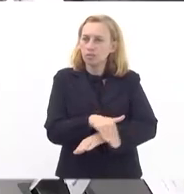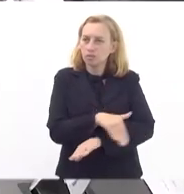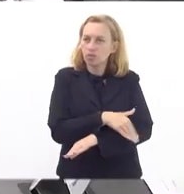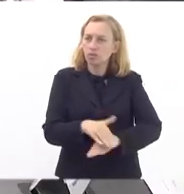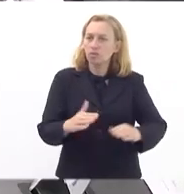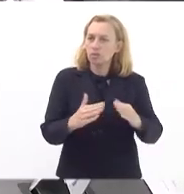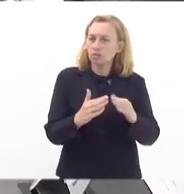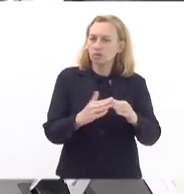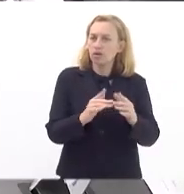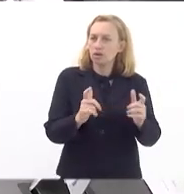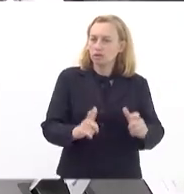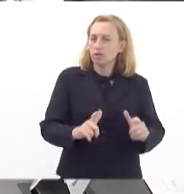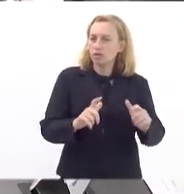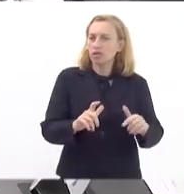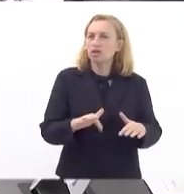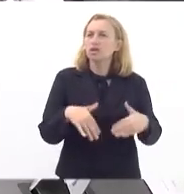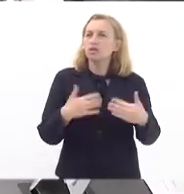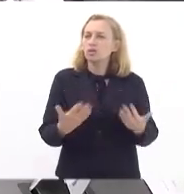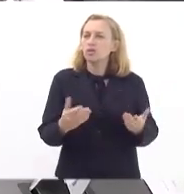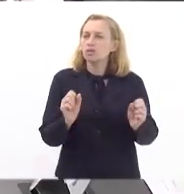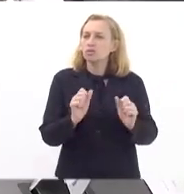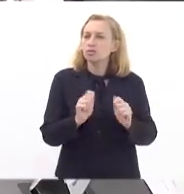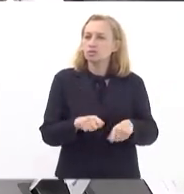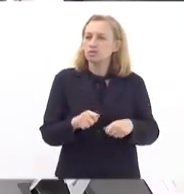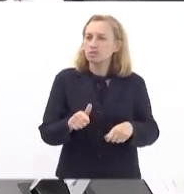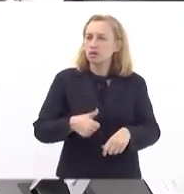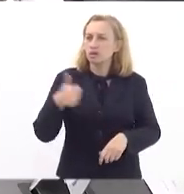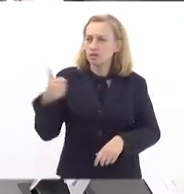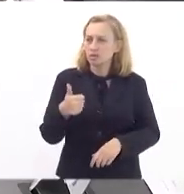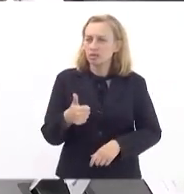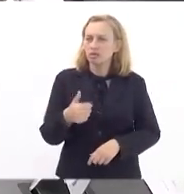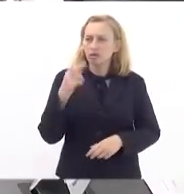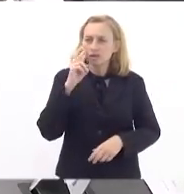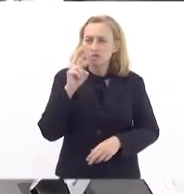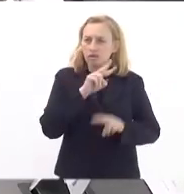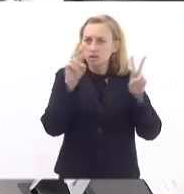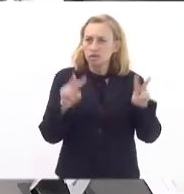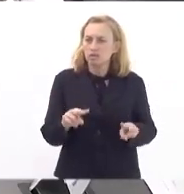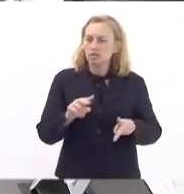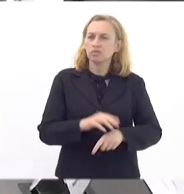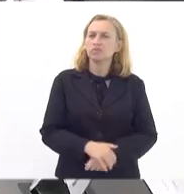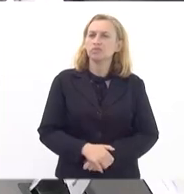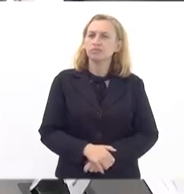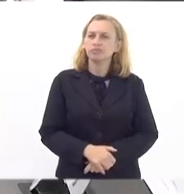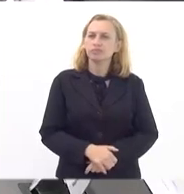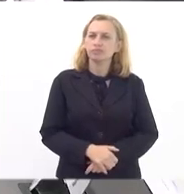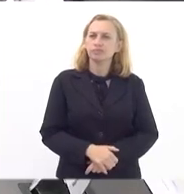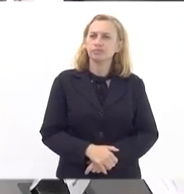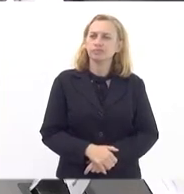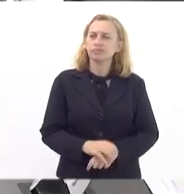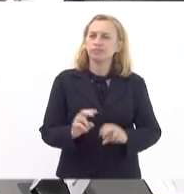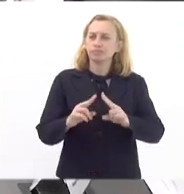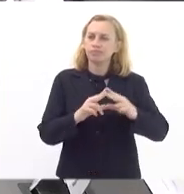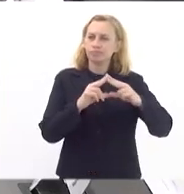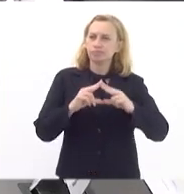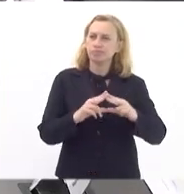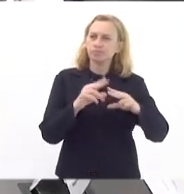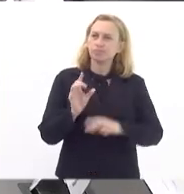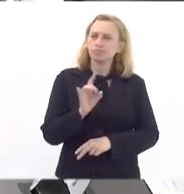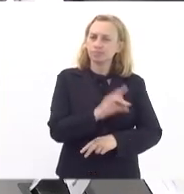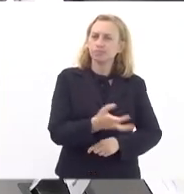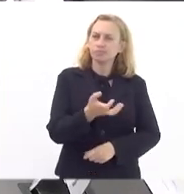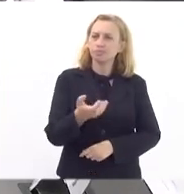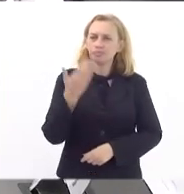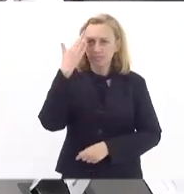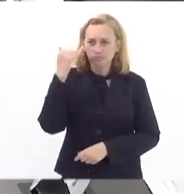e e o que que seria a medida mais adequada do ponto de vista do ponto de vista dos e dores e por último eu queria